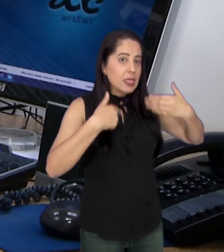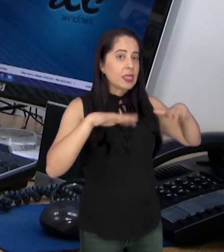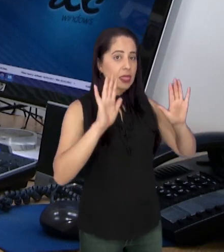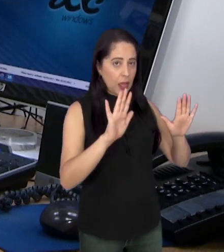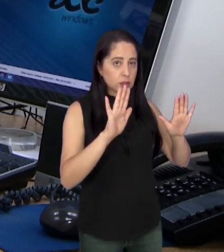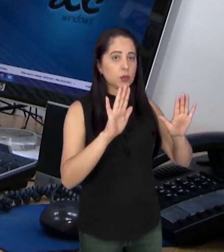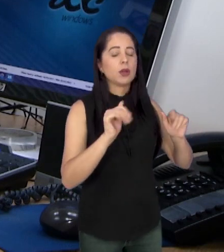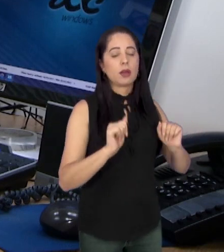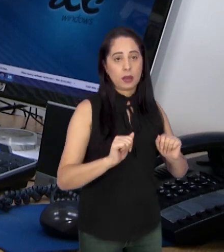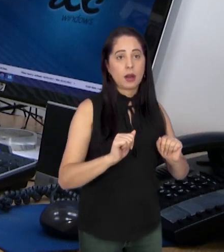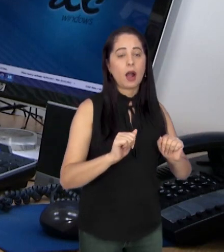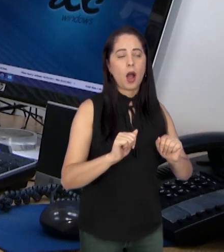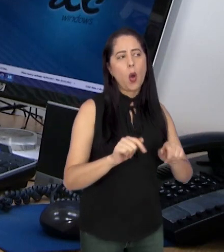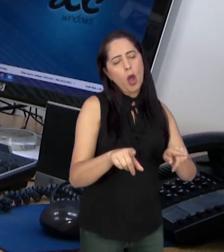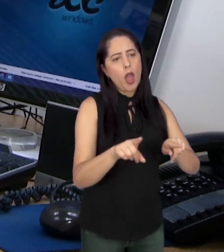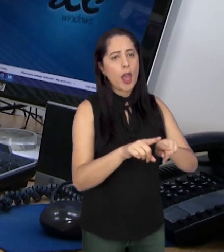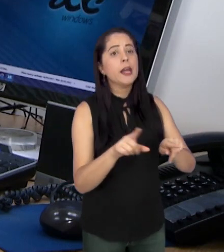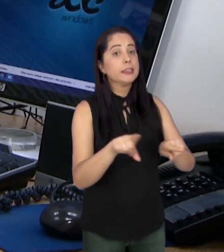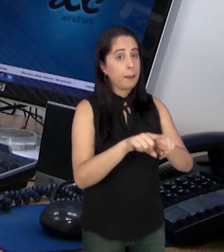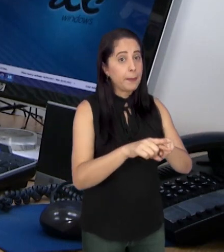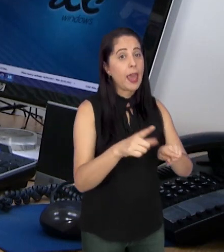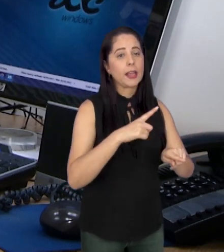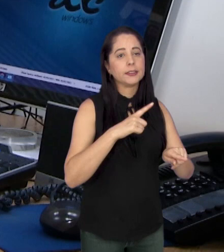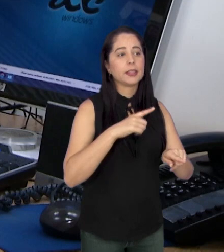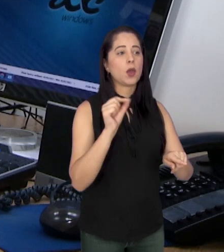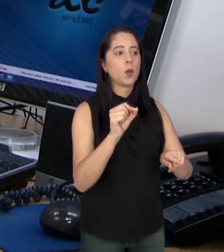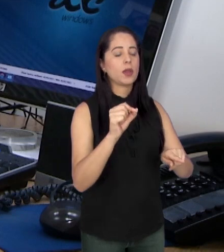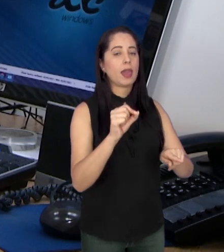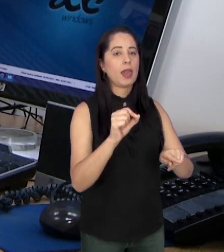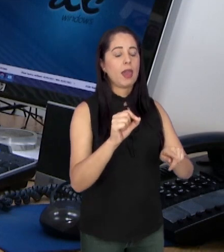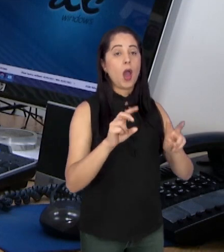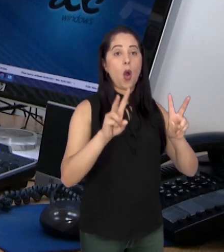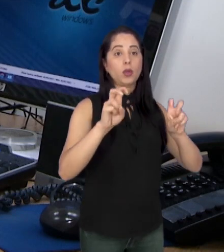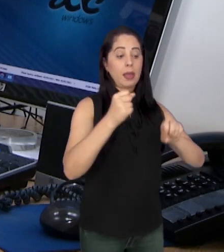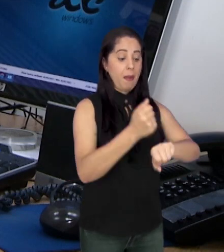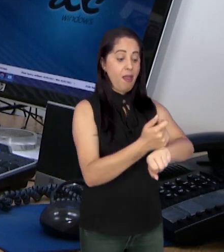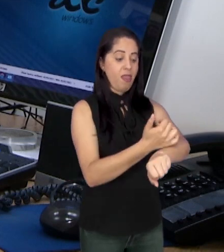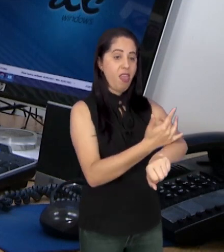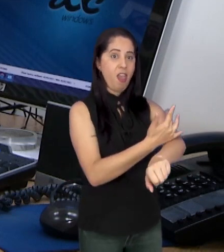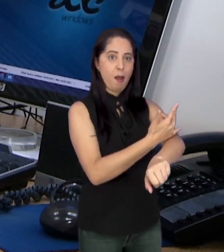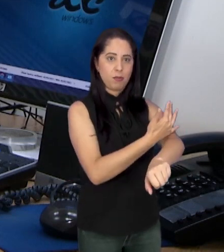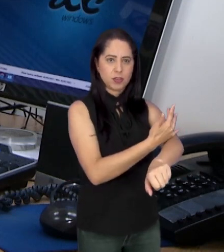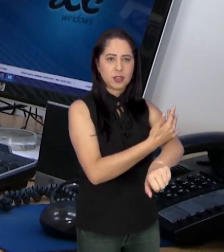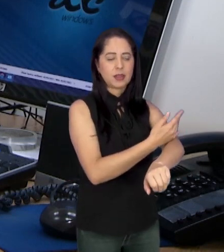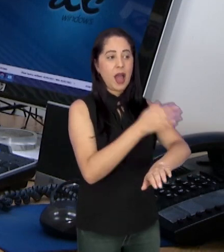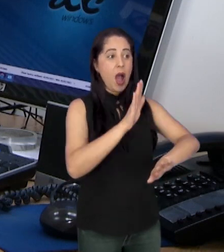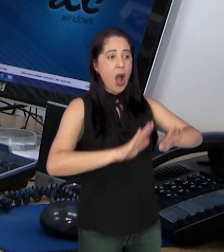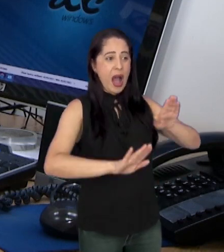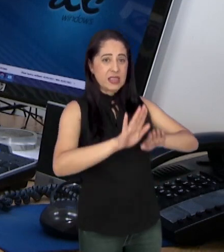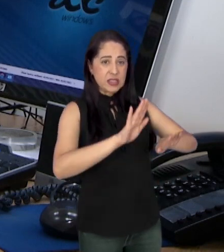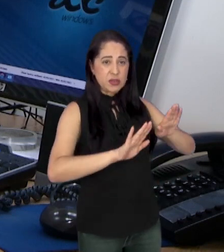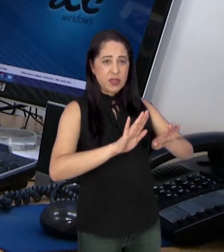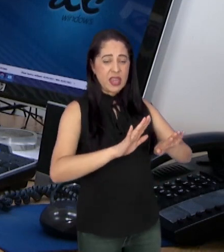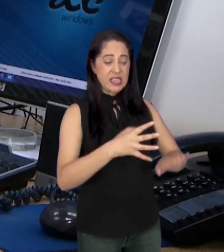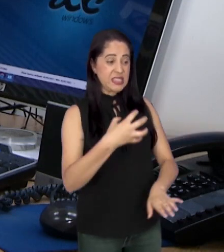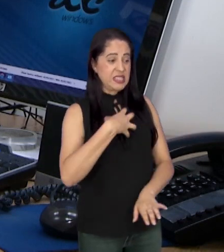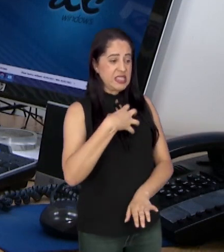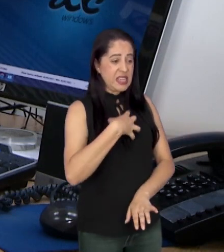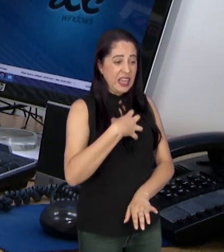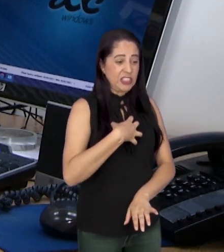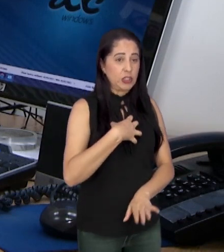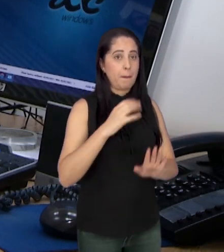comer melhor, existe também um olhar para a parte emocional. Às vezes você tem um sintoma e o que está por trás